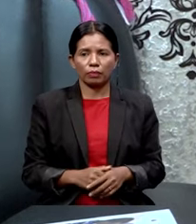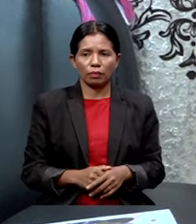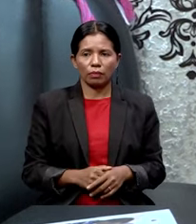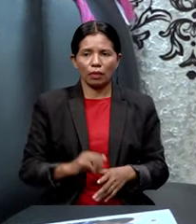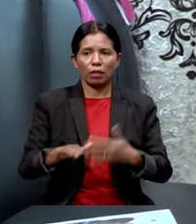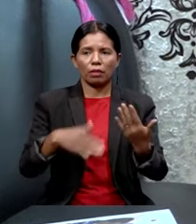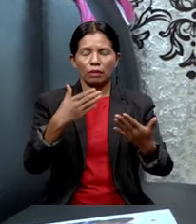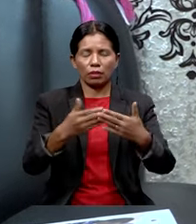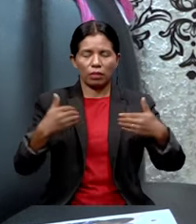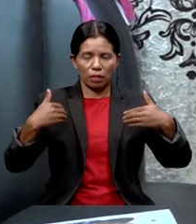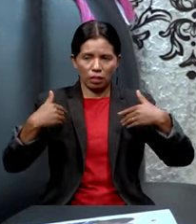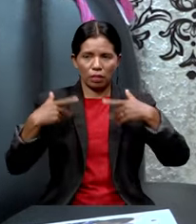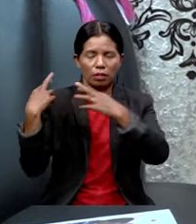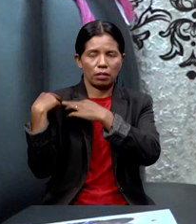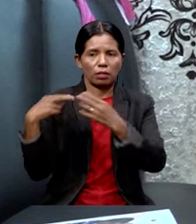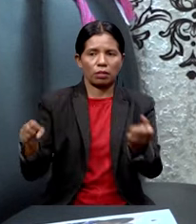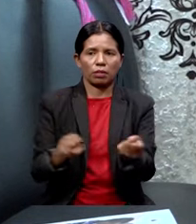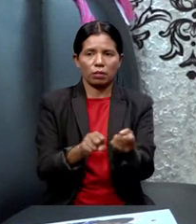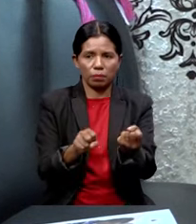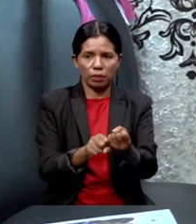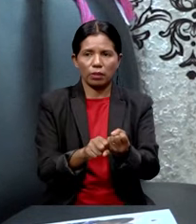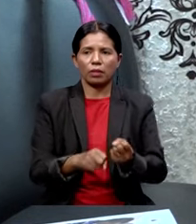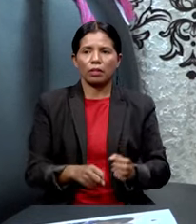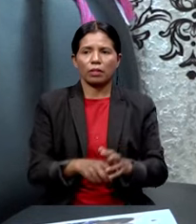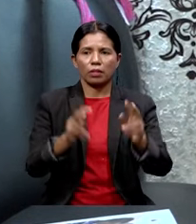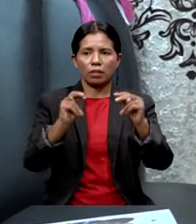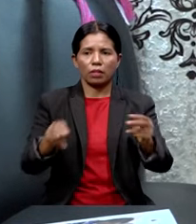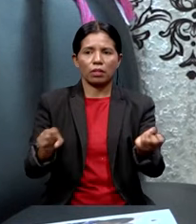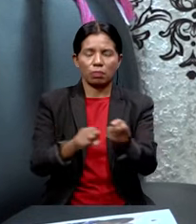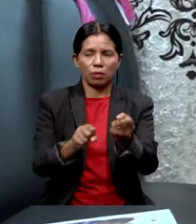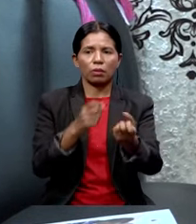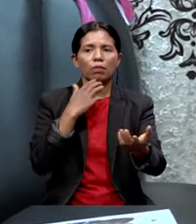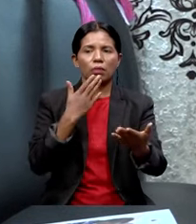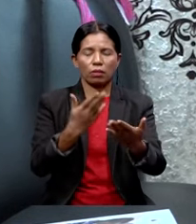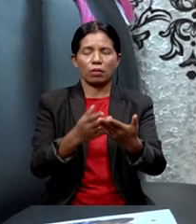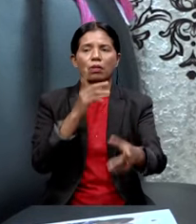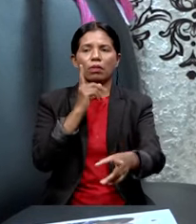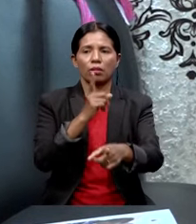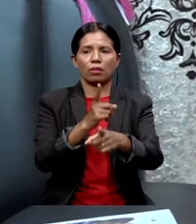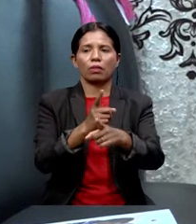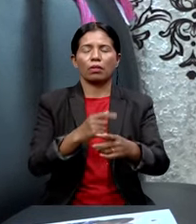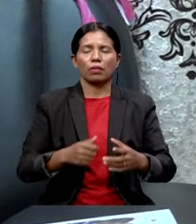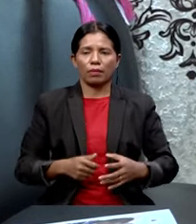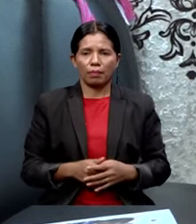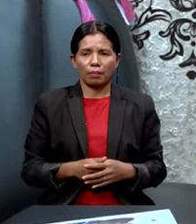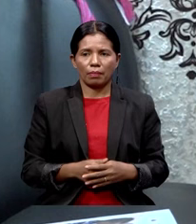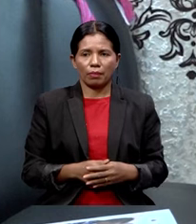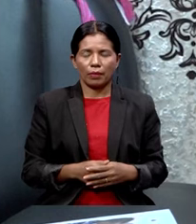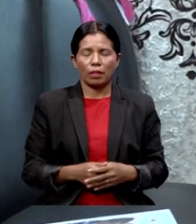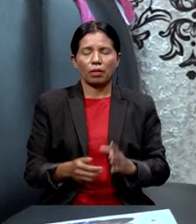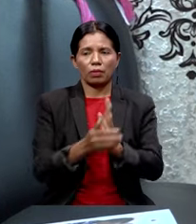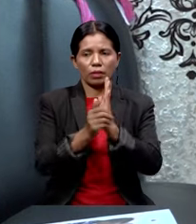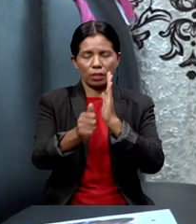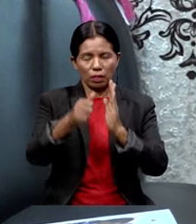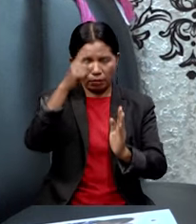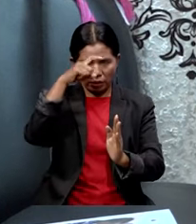Hotu hotu iha papel atu kontribui e tem que kontribui ho dia no lolos ho kapasidade